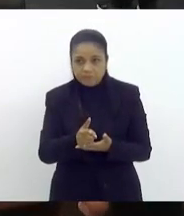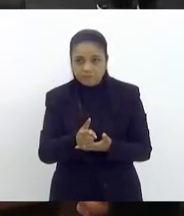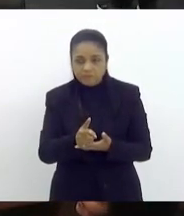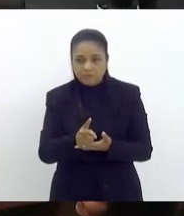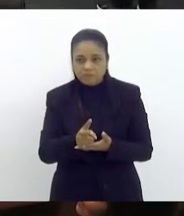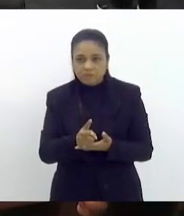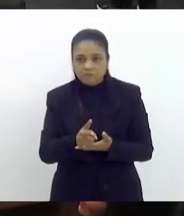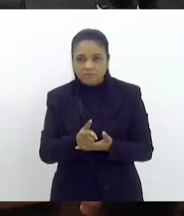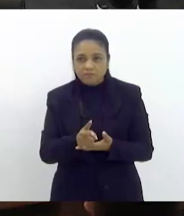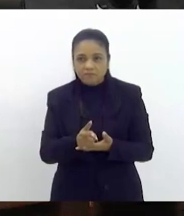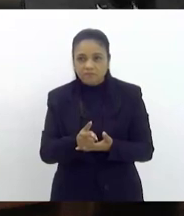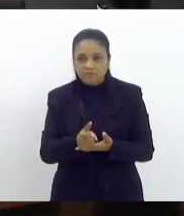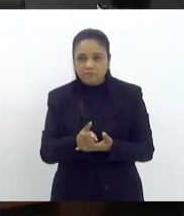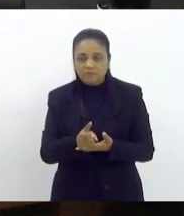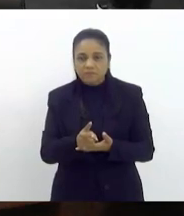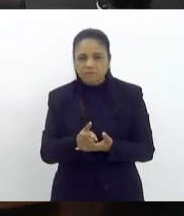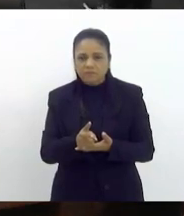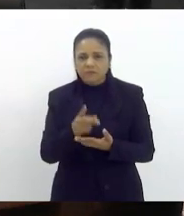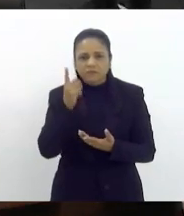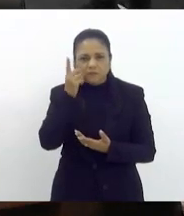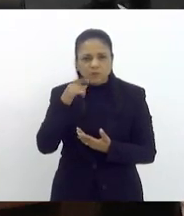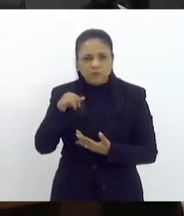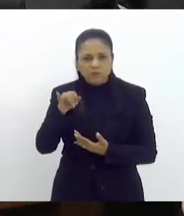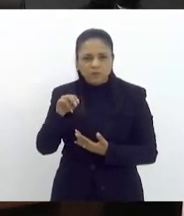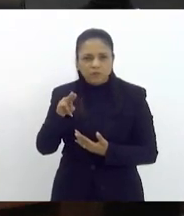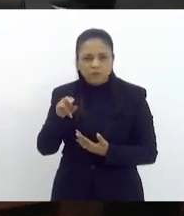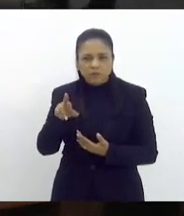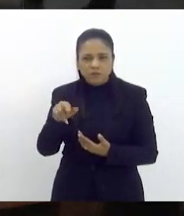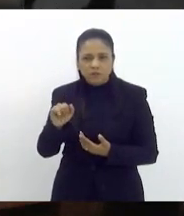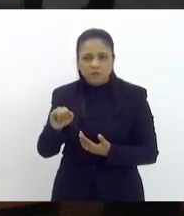contrário contrário Yuri Josemar Dani